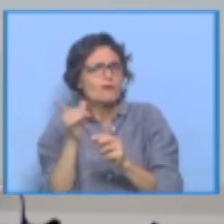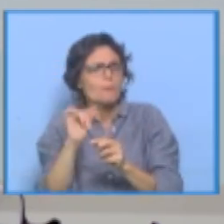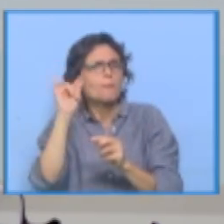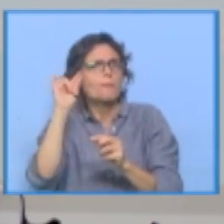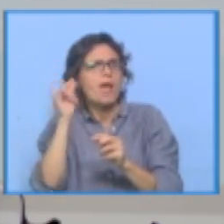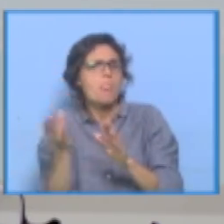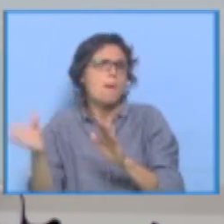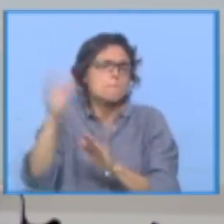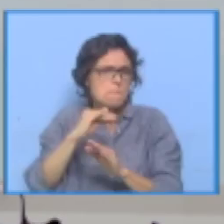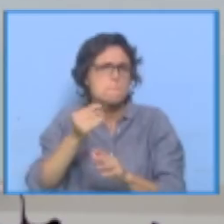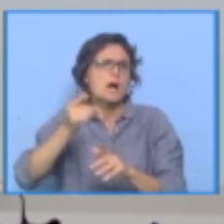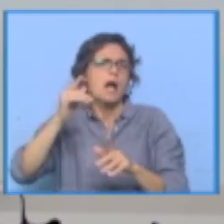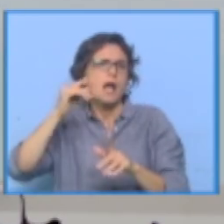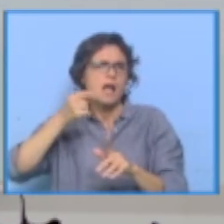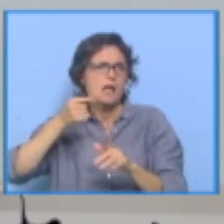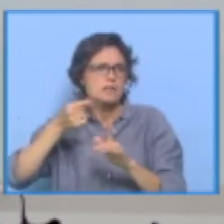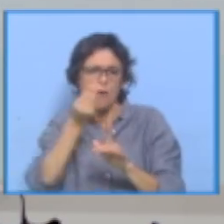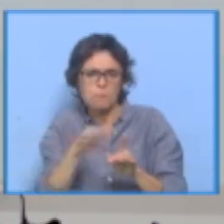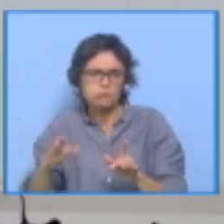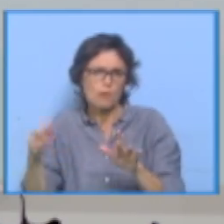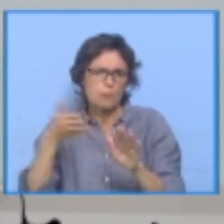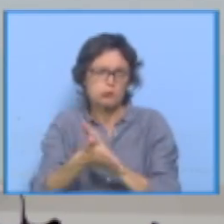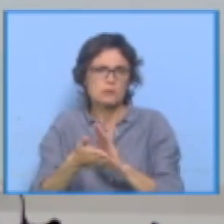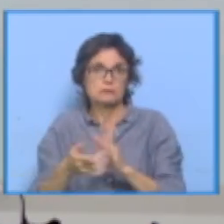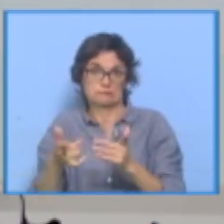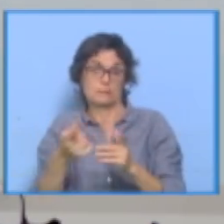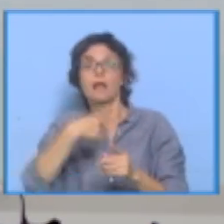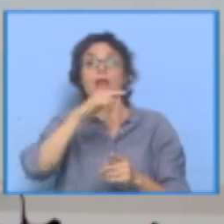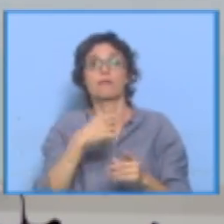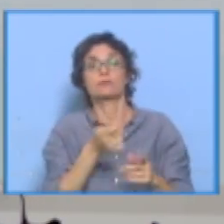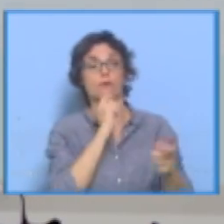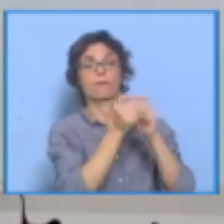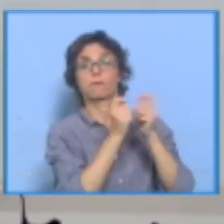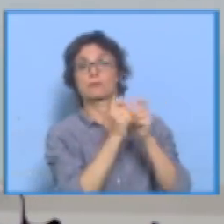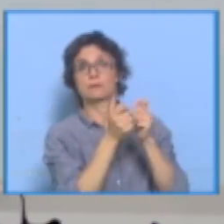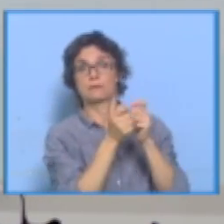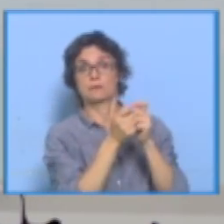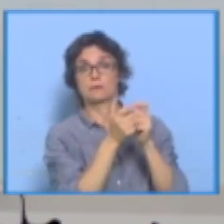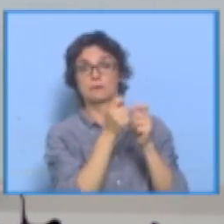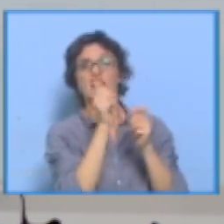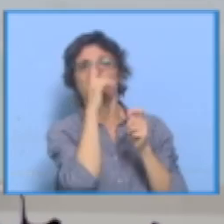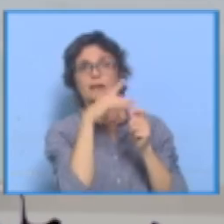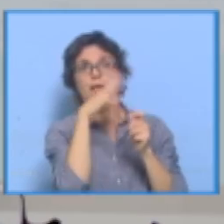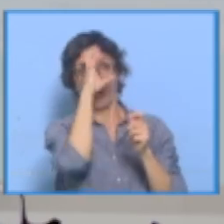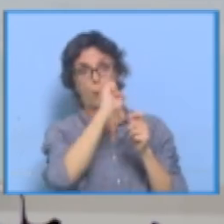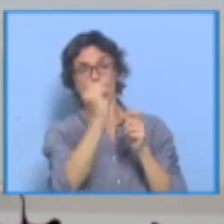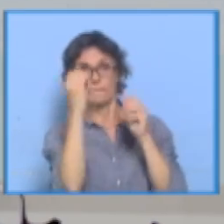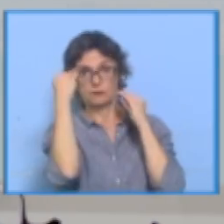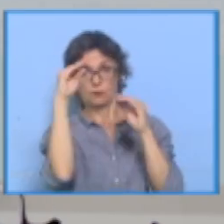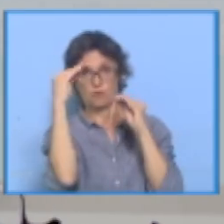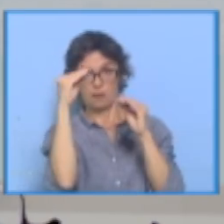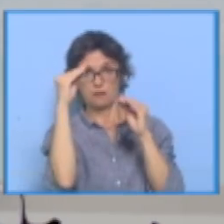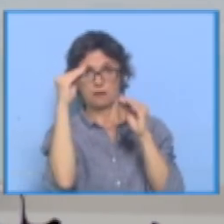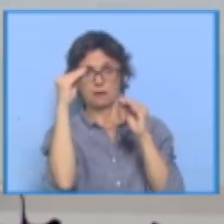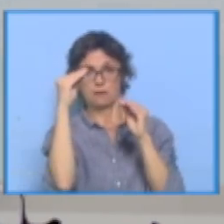com muito mais alunos, não é? E o que é que aconteceu? Nós fizemos uma entrevista ao Ministro da Educação aqui há